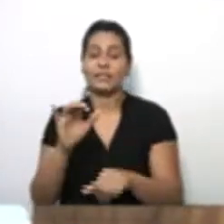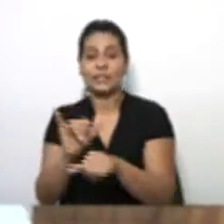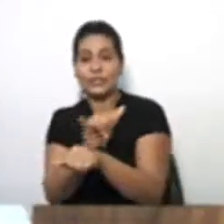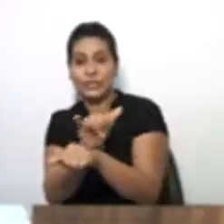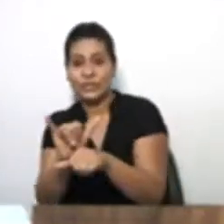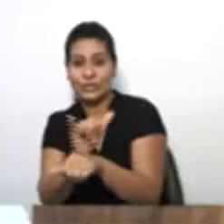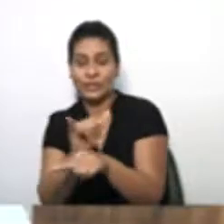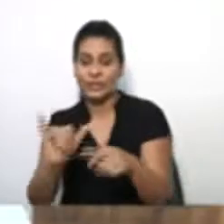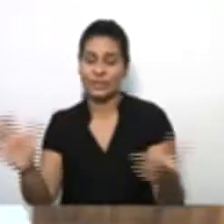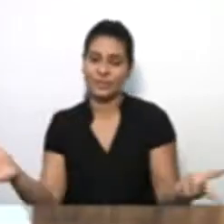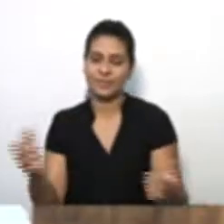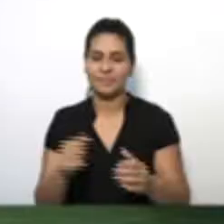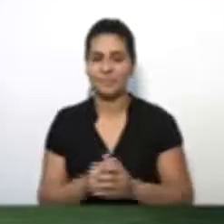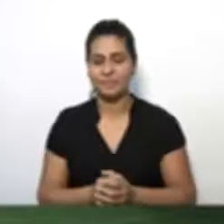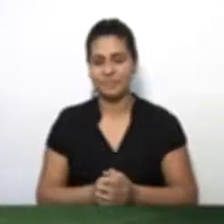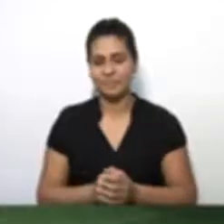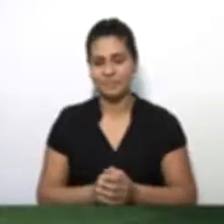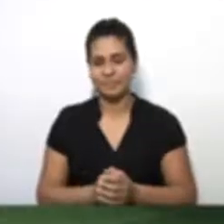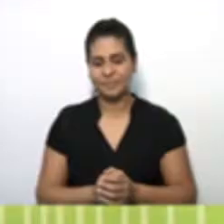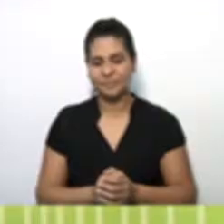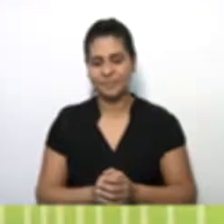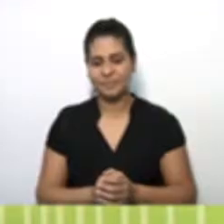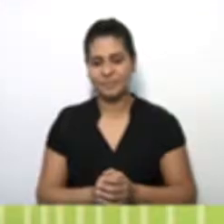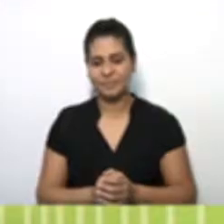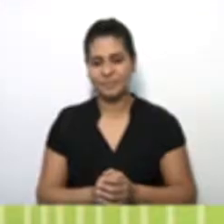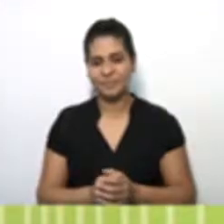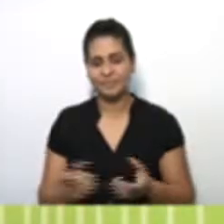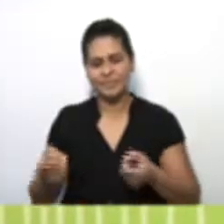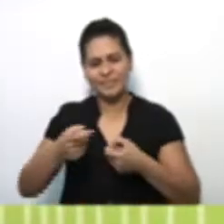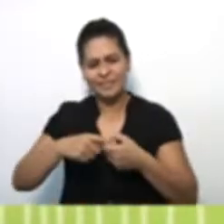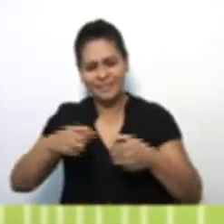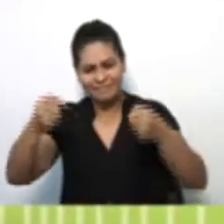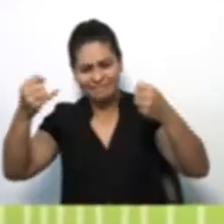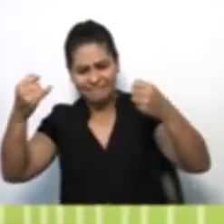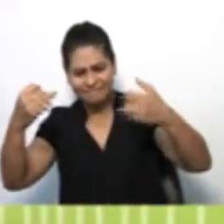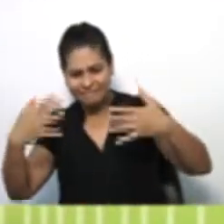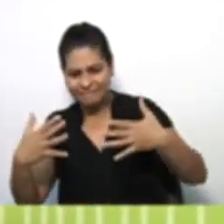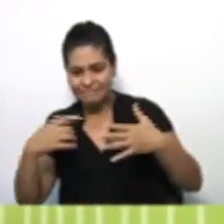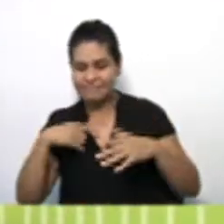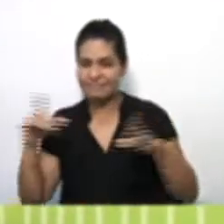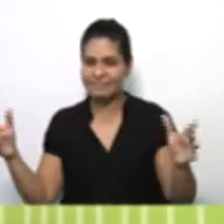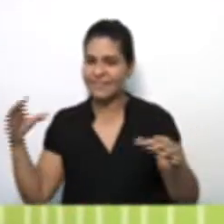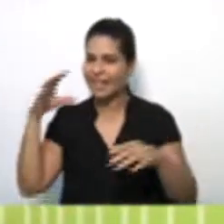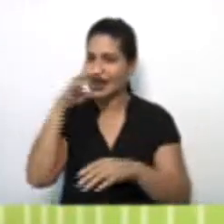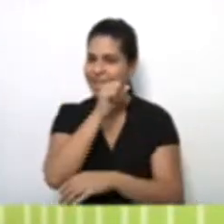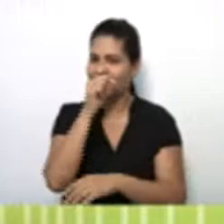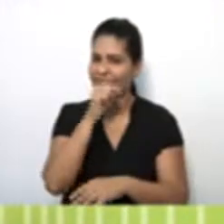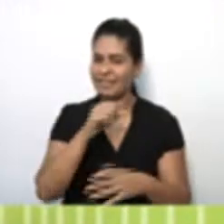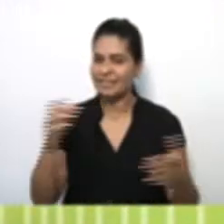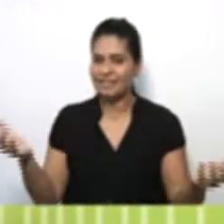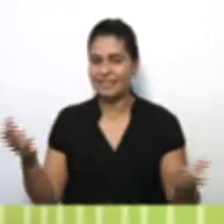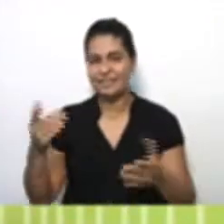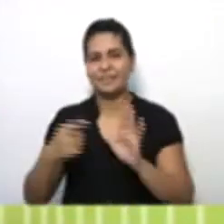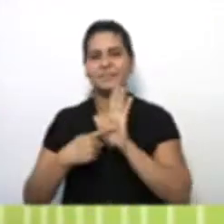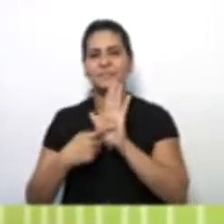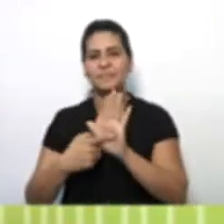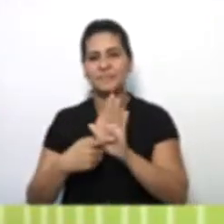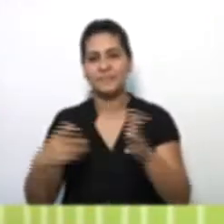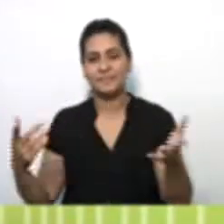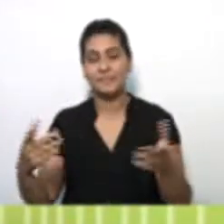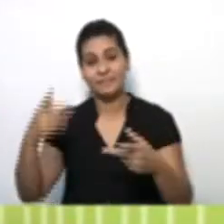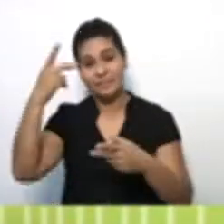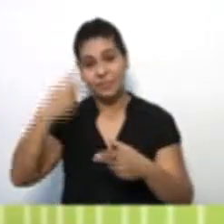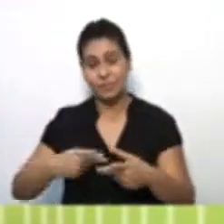Estratégica. Isso aí, professor. Voltando aqui, então, olha aí, vamos passar aqui uma breve apresentação nossa.